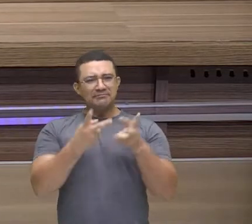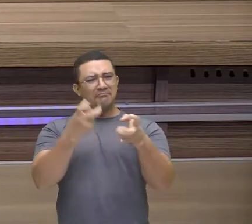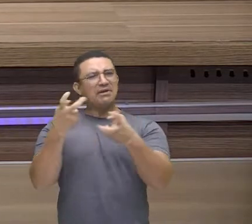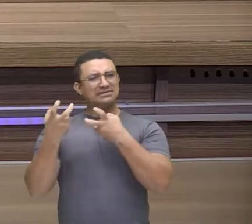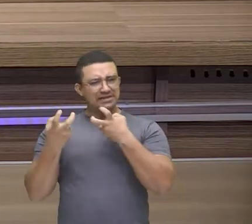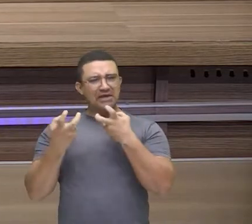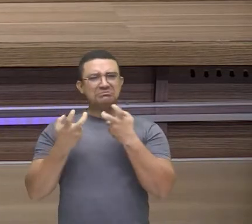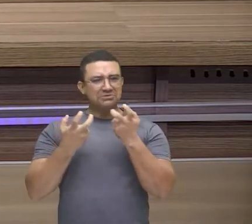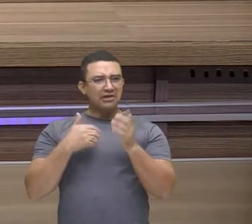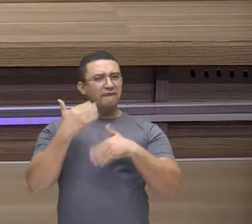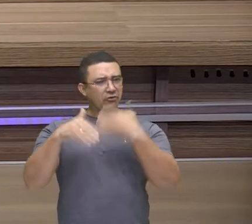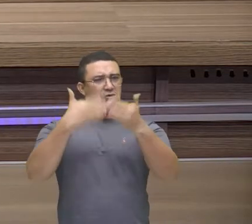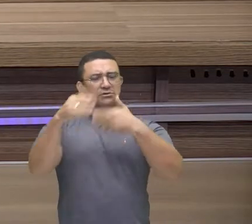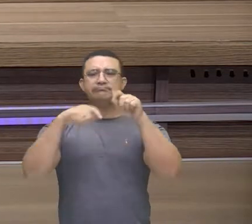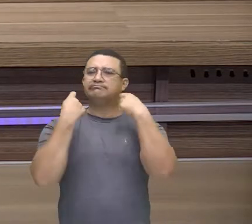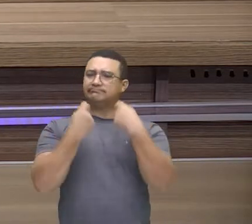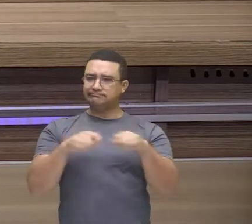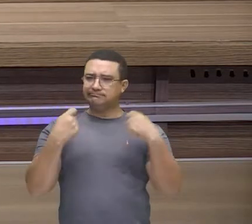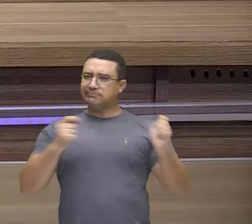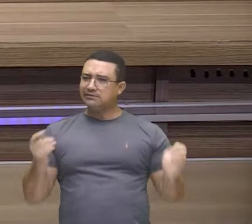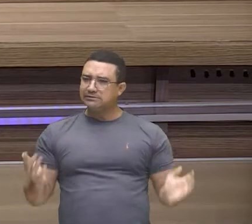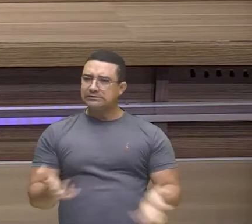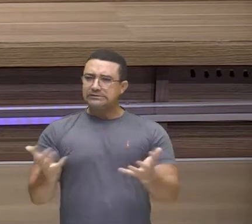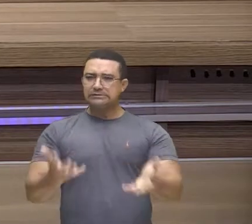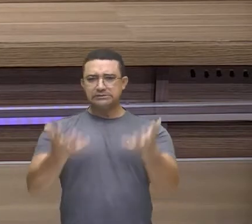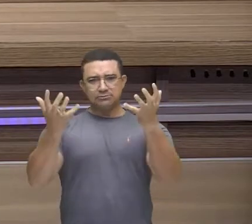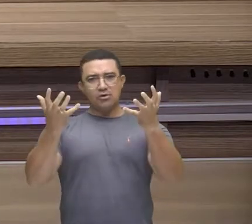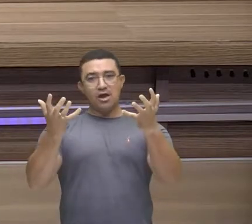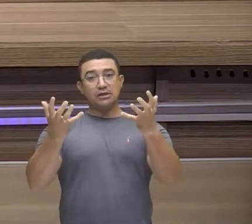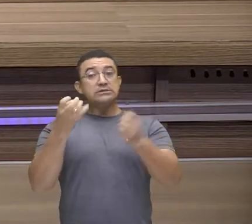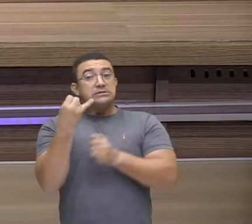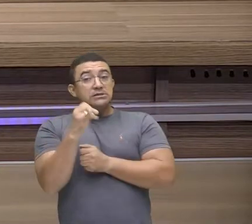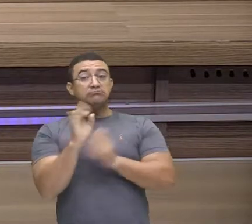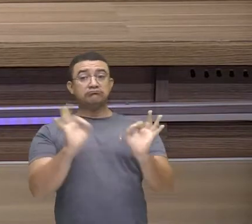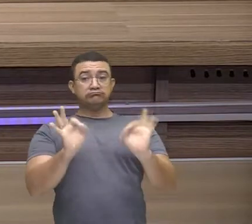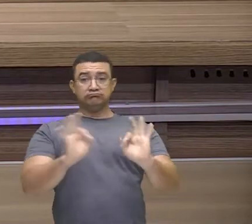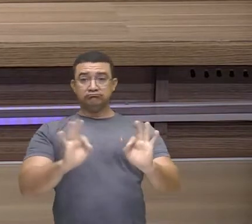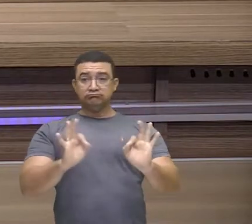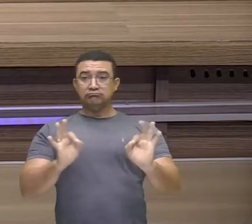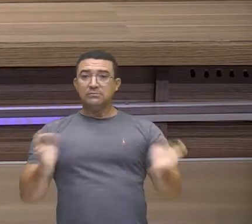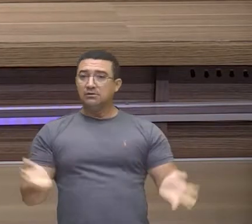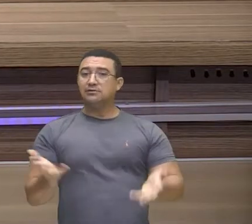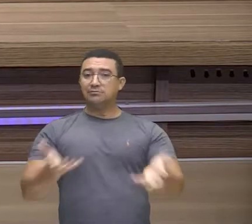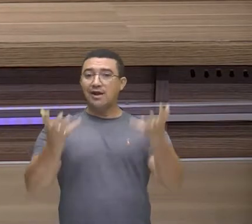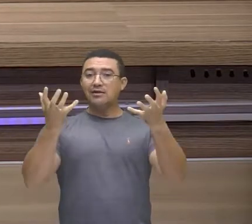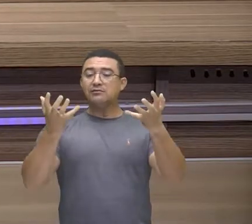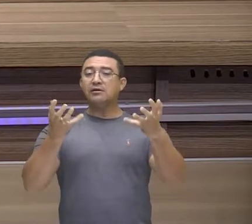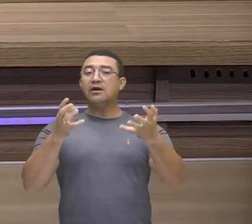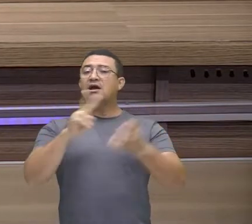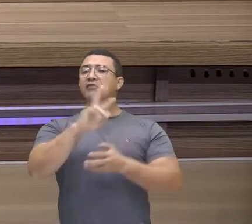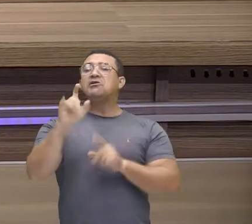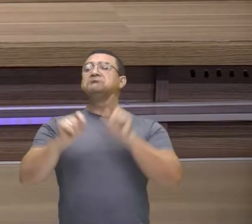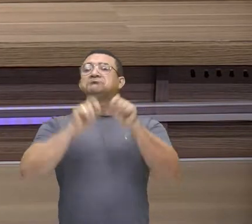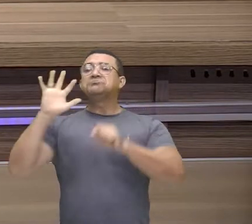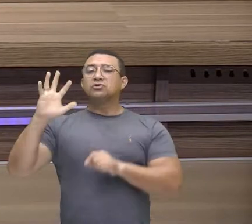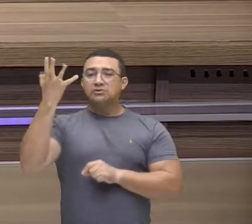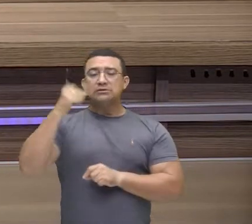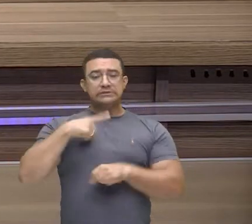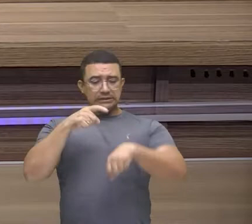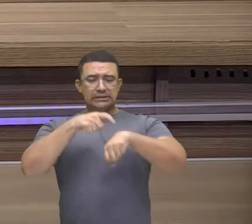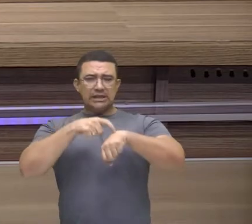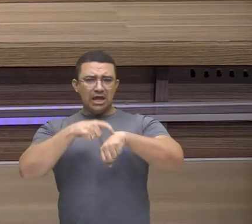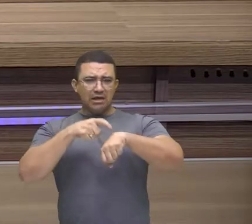bem estimulada, porque se ela não for estimulada, a gente fica num período, né, a gente fica num tempo